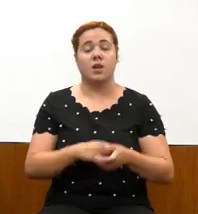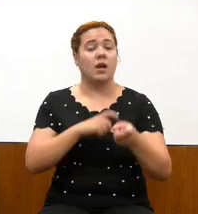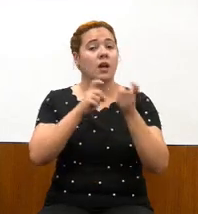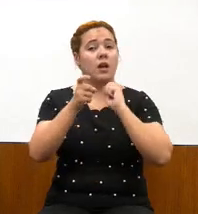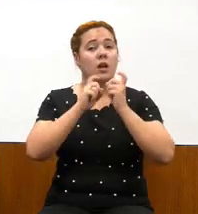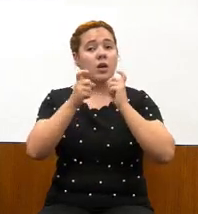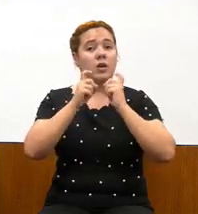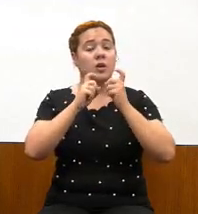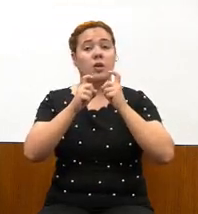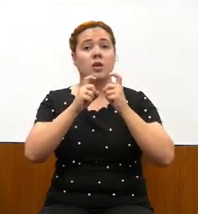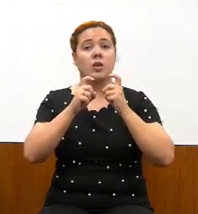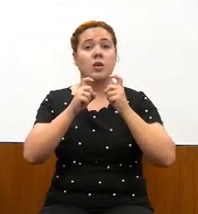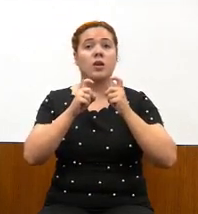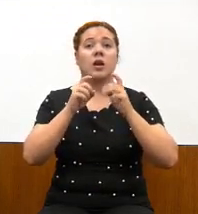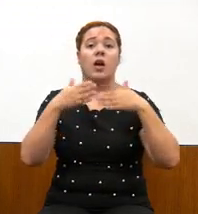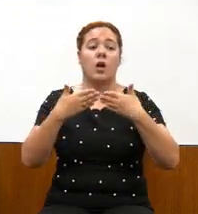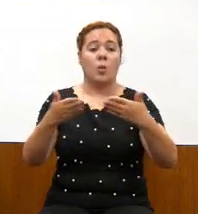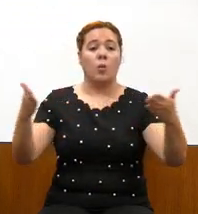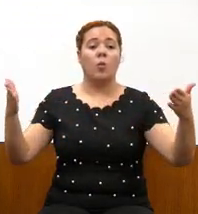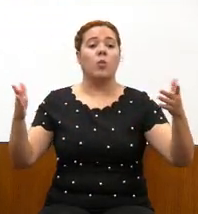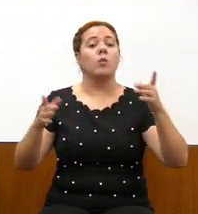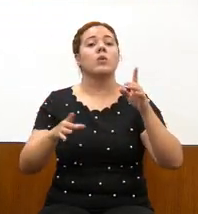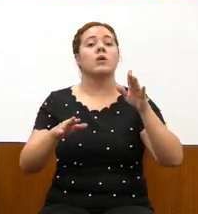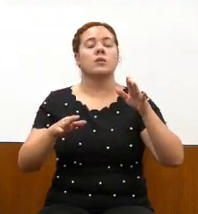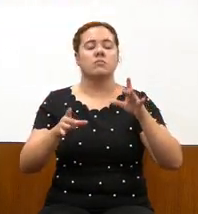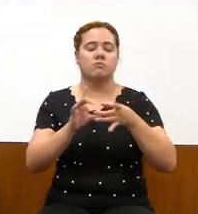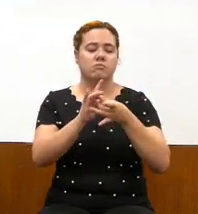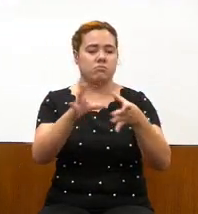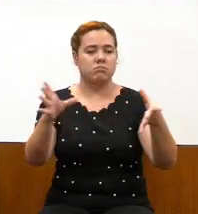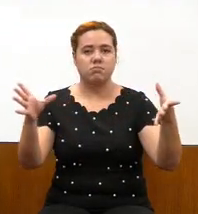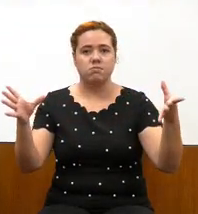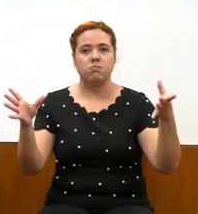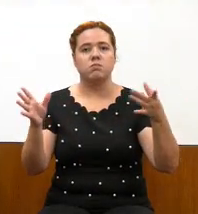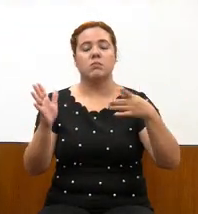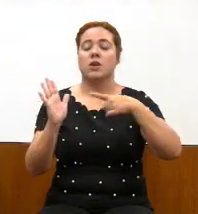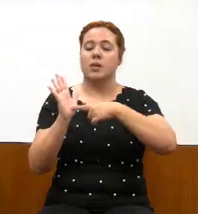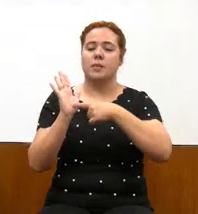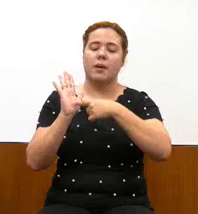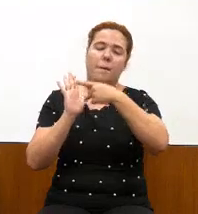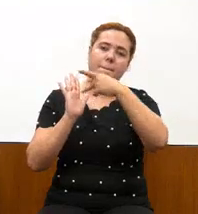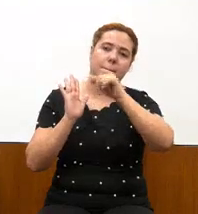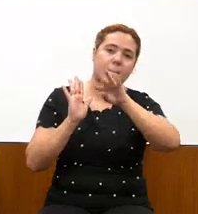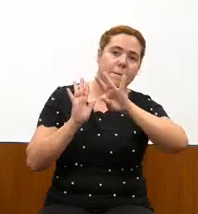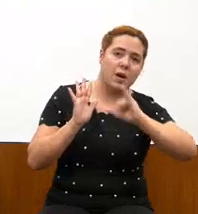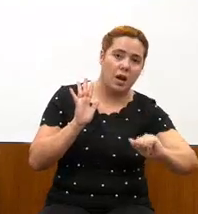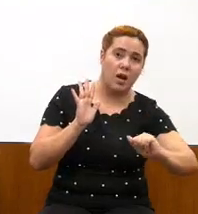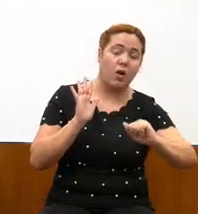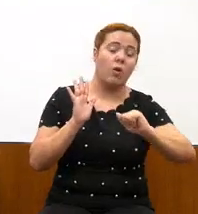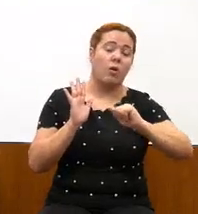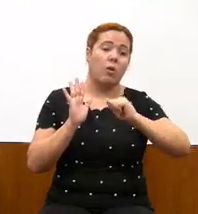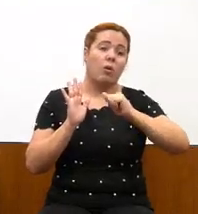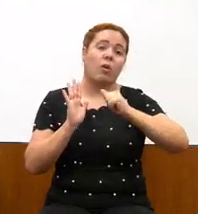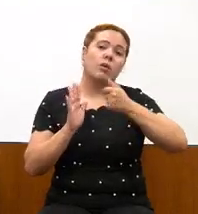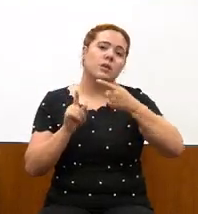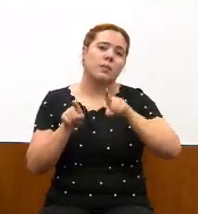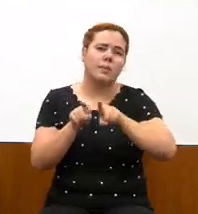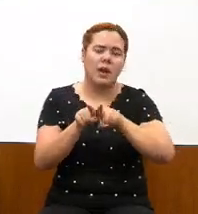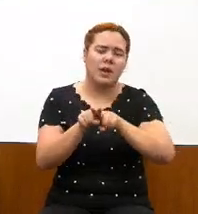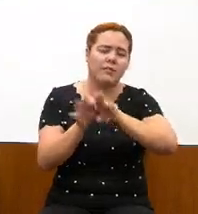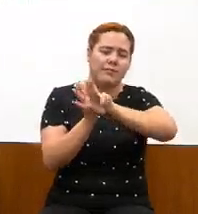se destina a realizar audiência pública, apreciar a matéria constante na pauta e receber e votar proposições da